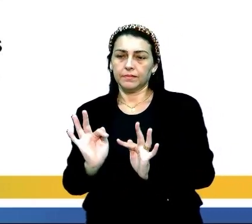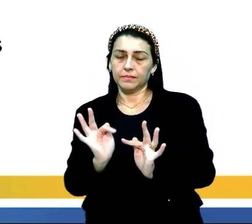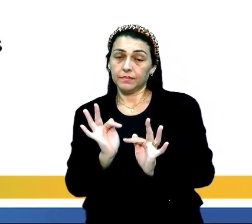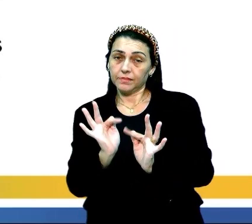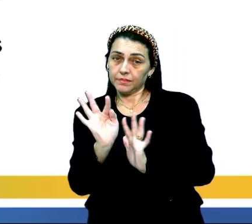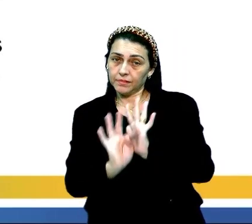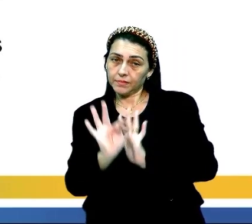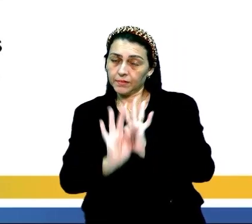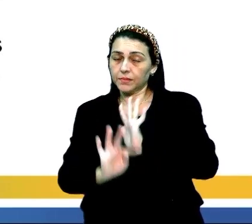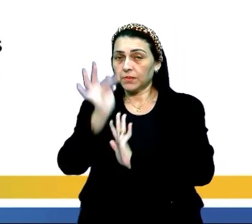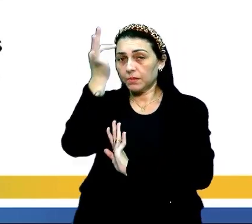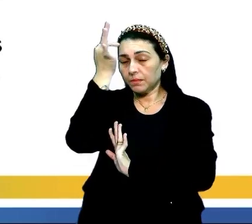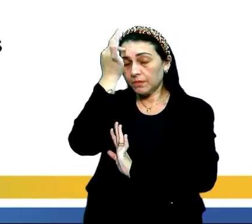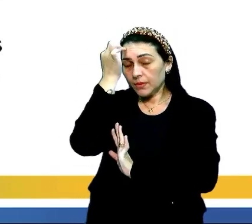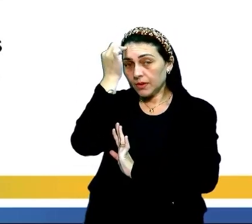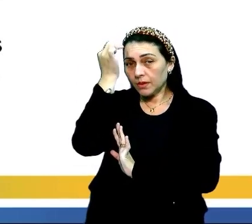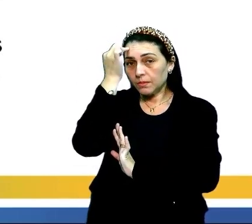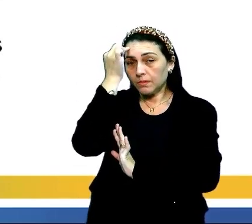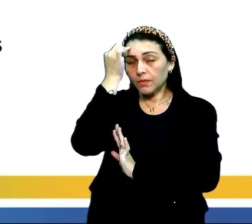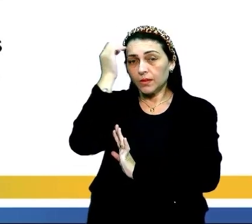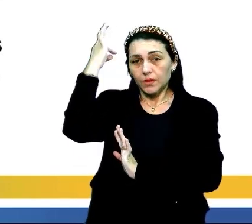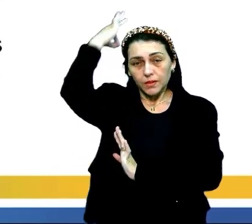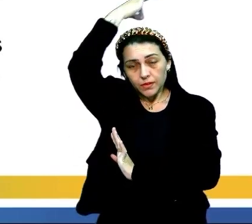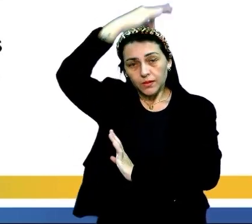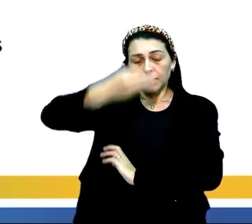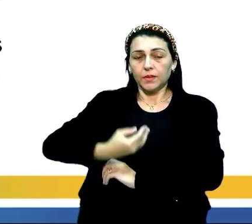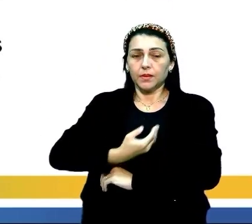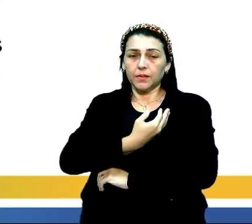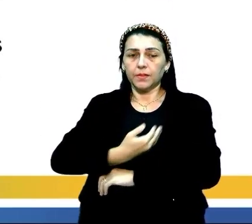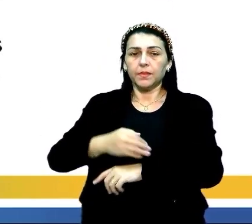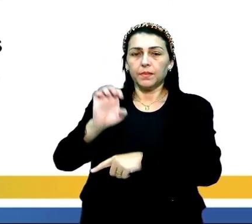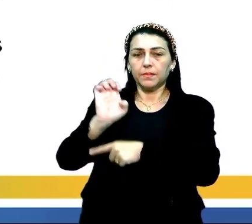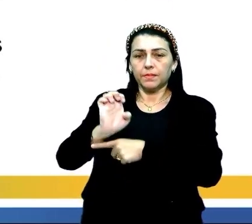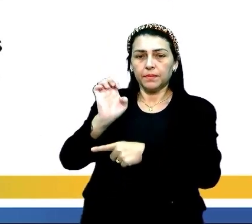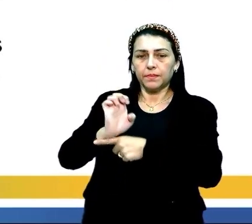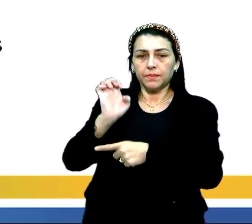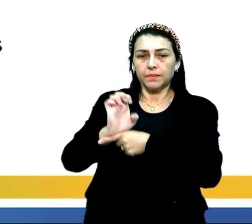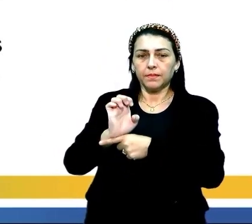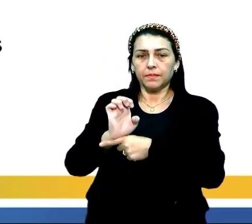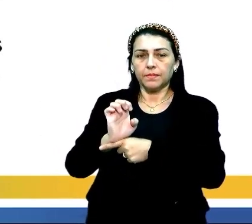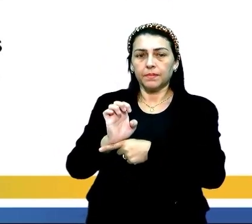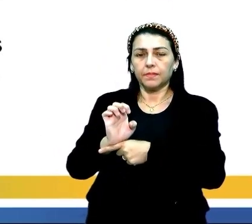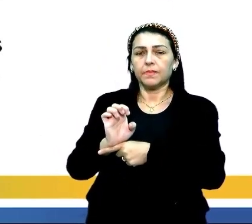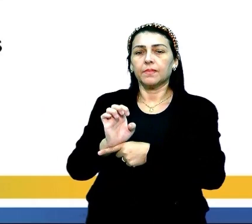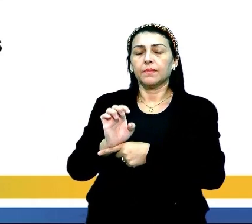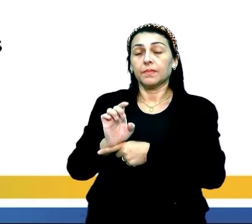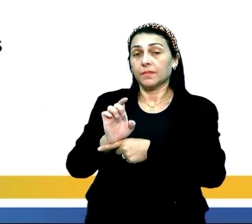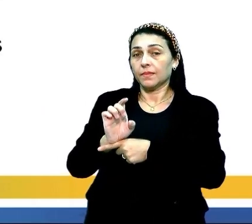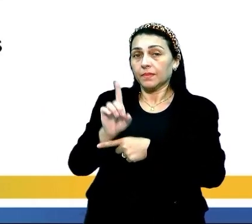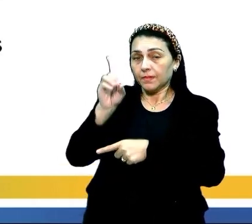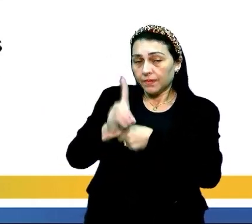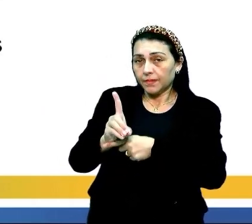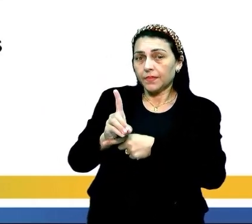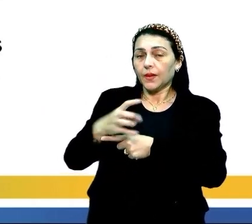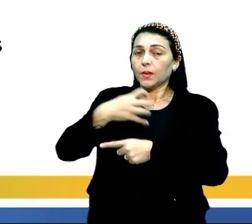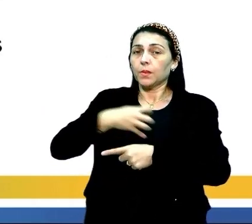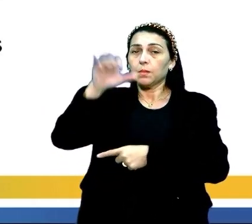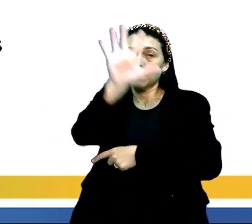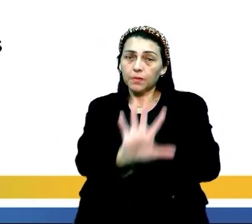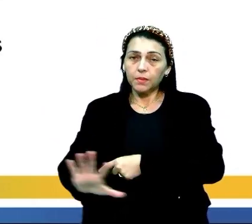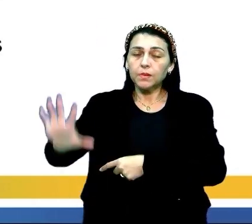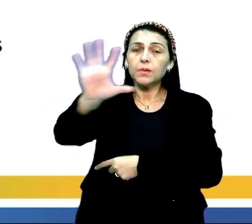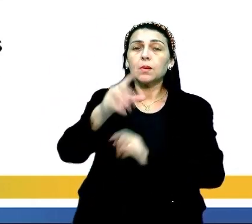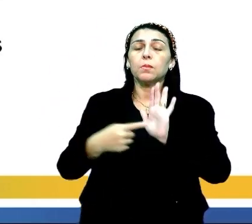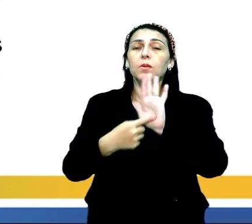o pensamento de Santo Agostinho. Letra D. Seu aspecto pragmático, destacando